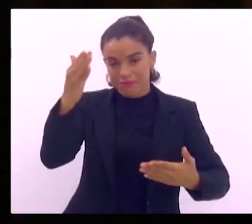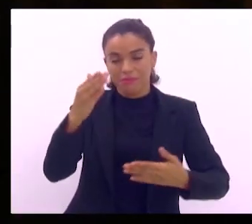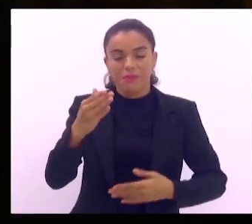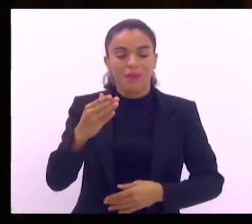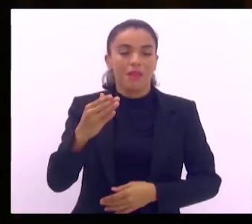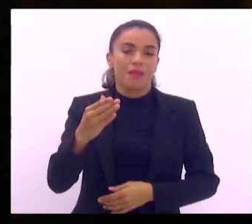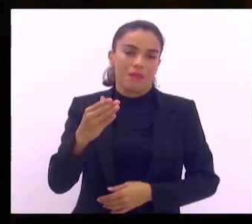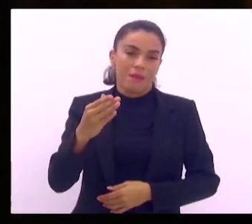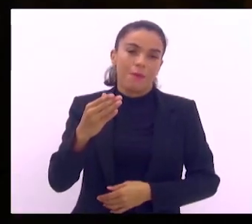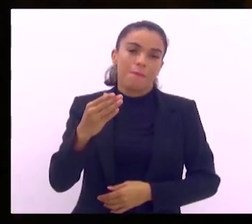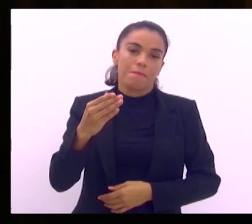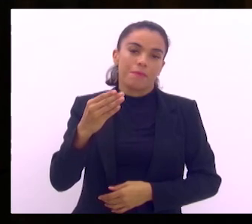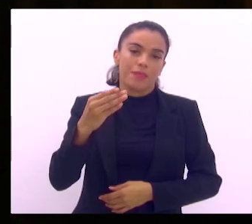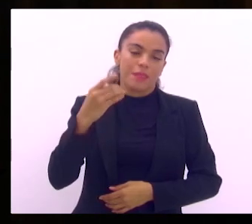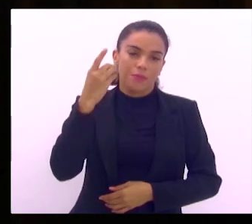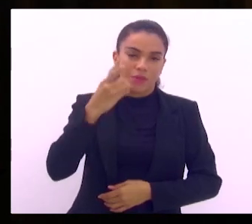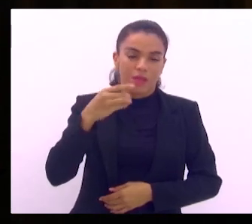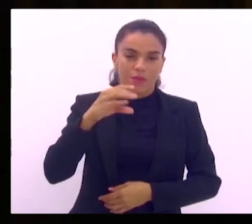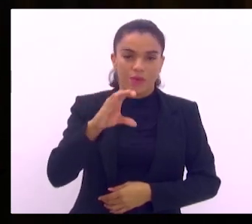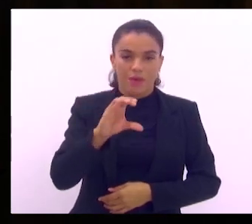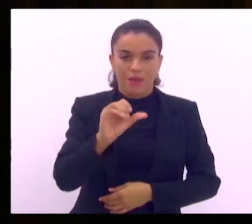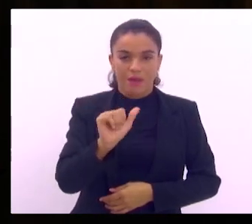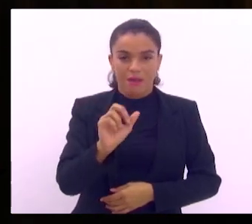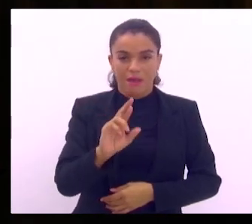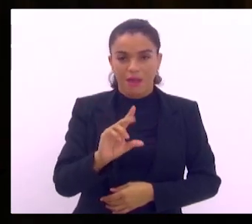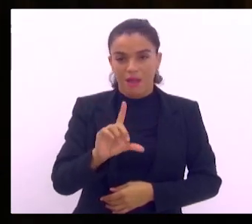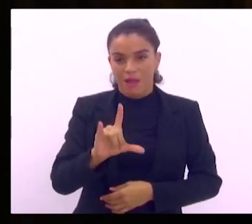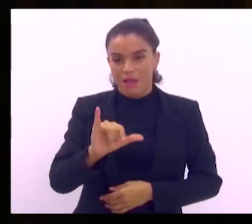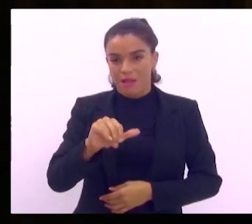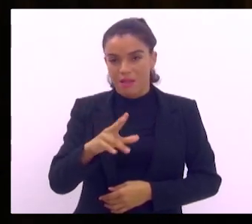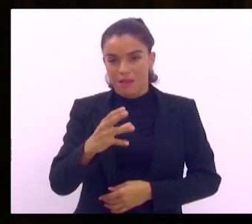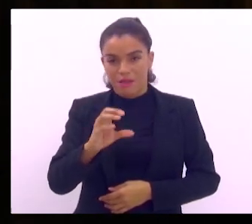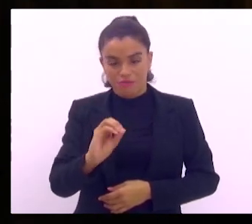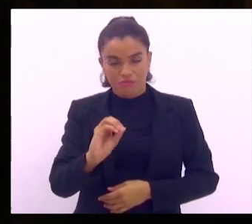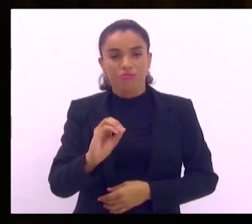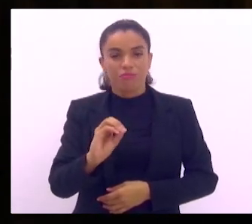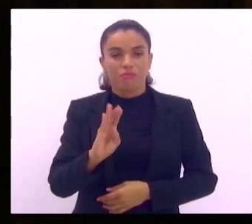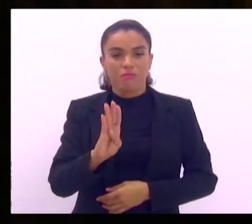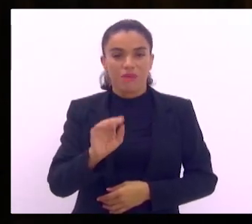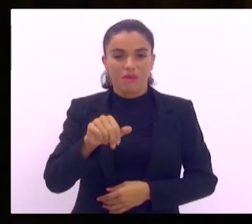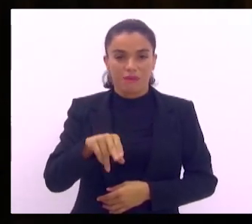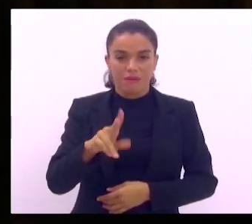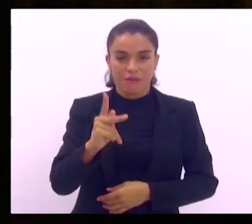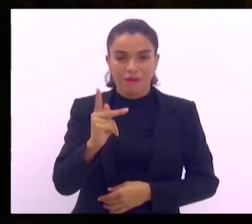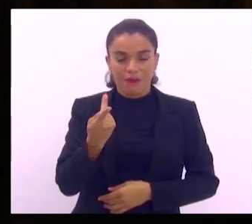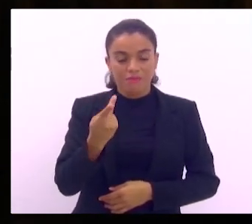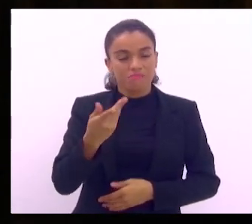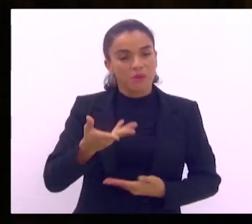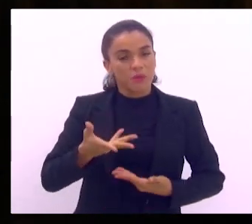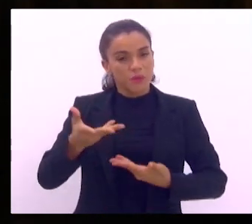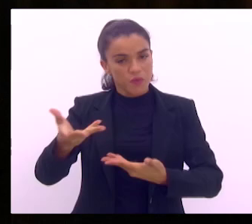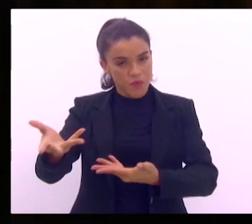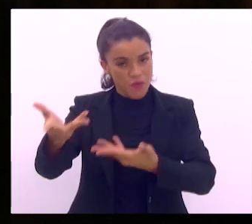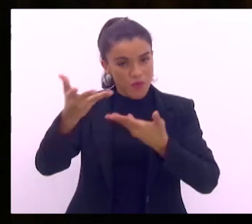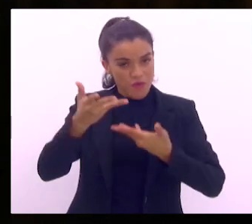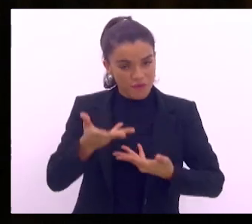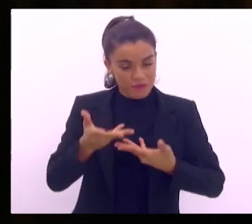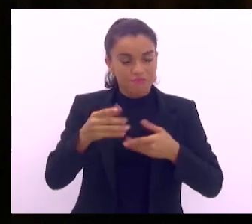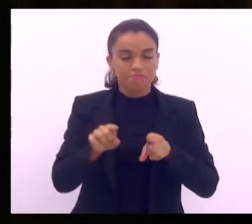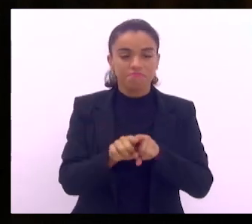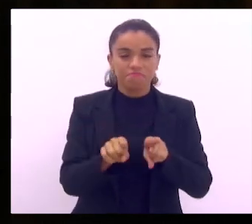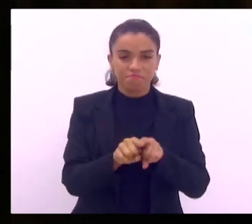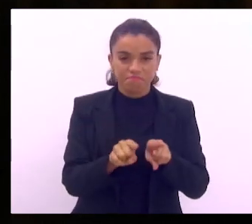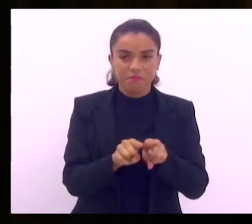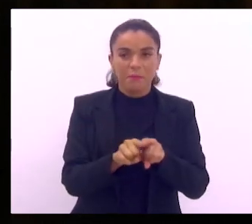BNH pelo convite, esse exercício de cidadania que a gente faz, esse momento tão esperado para que a gente possa